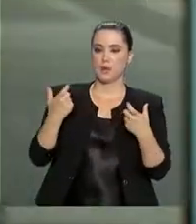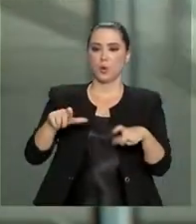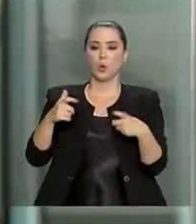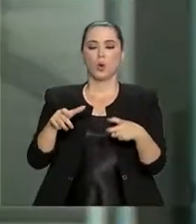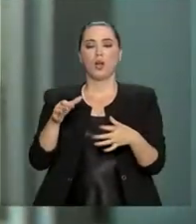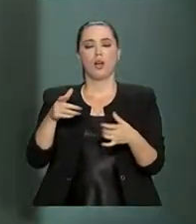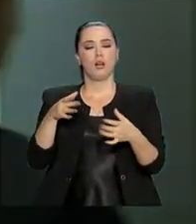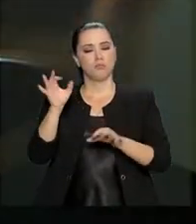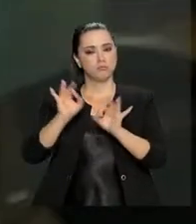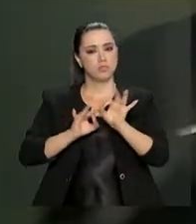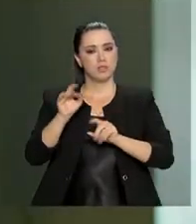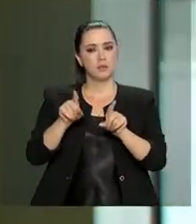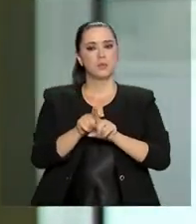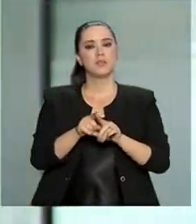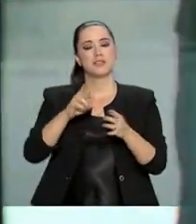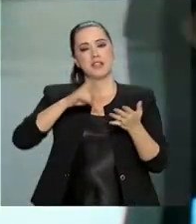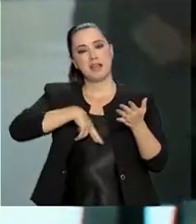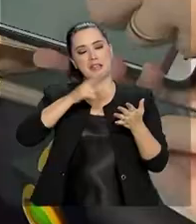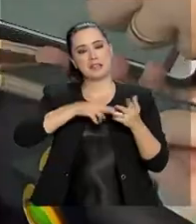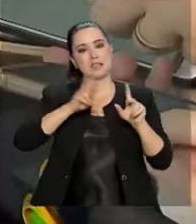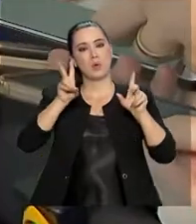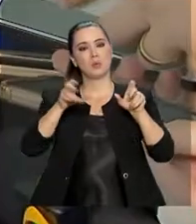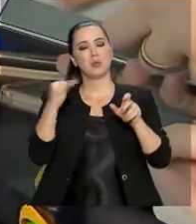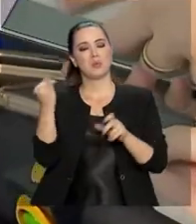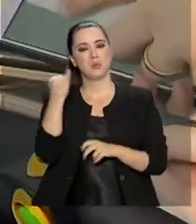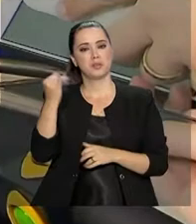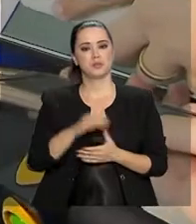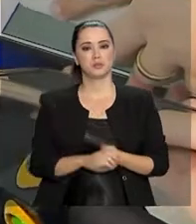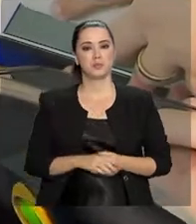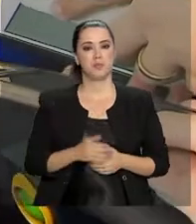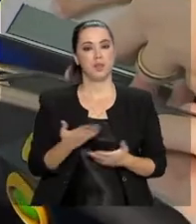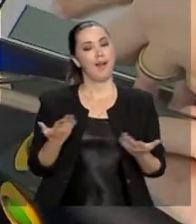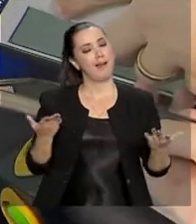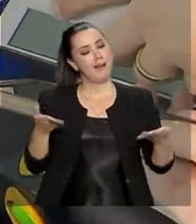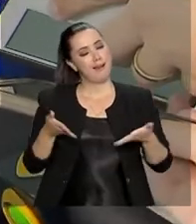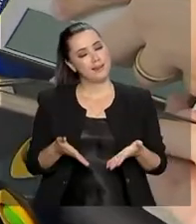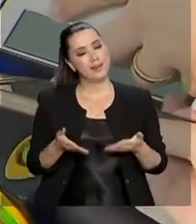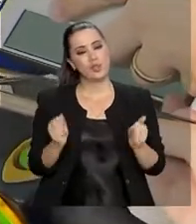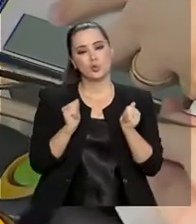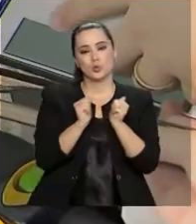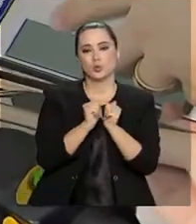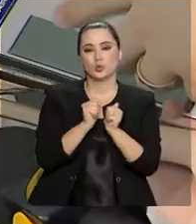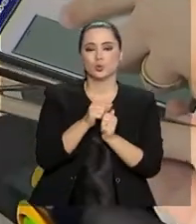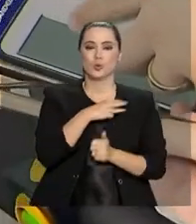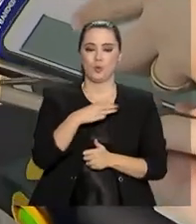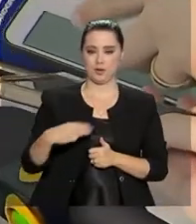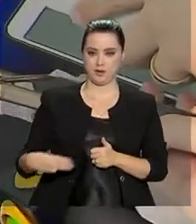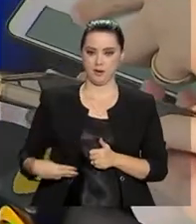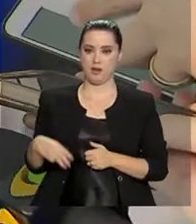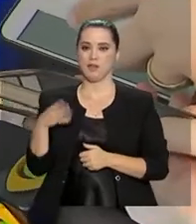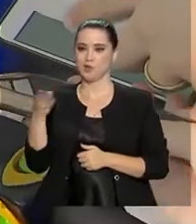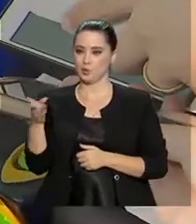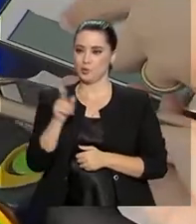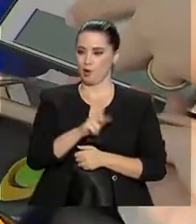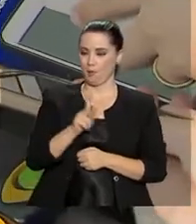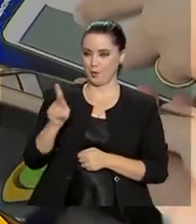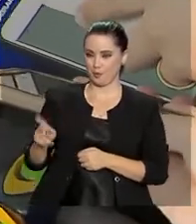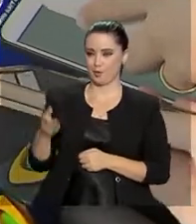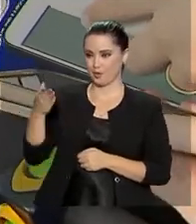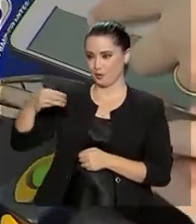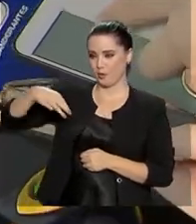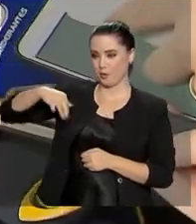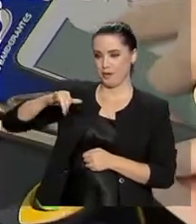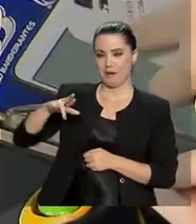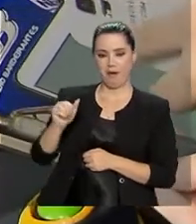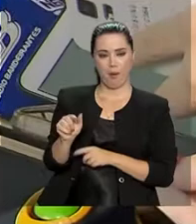Enem e o tema escolhido para a redação. Aqui ao lado do ministro Alcieli, da professora Maria Inês, do ministro Jungmann, do